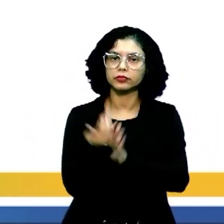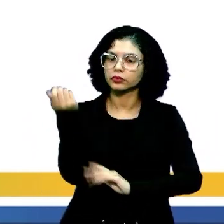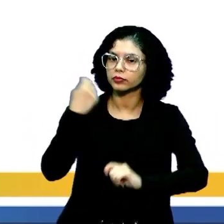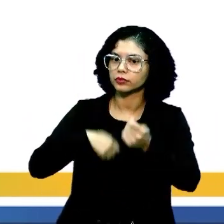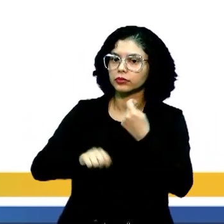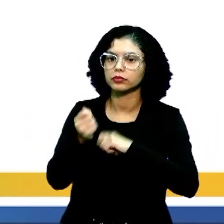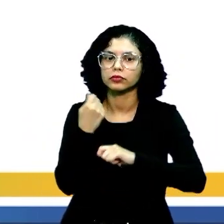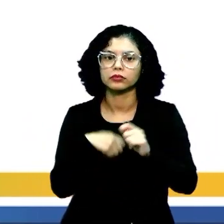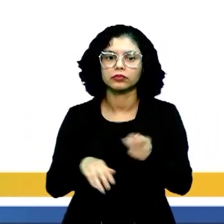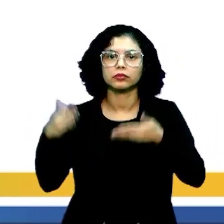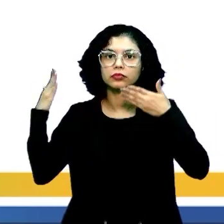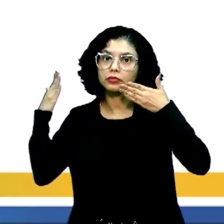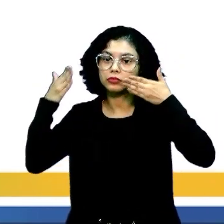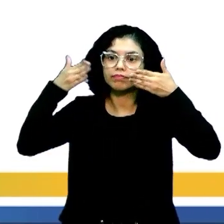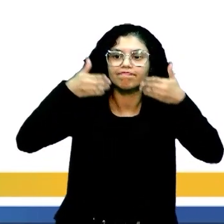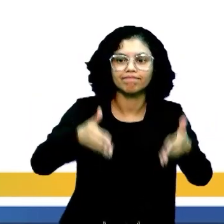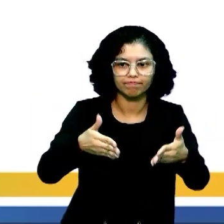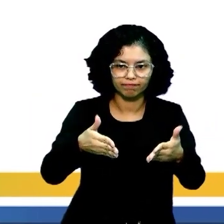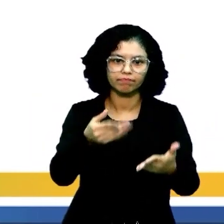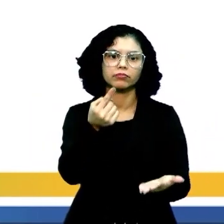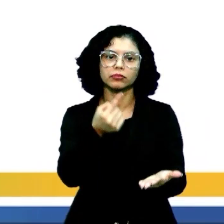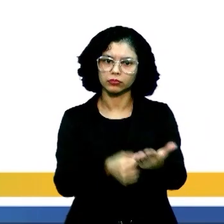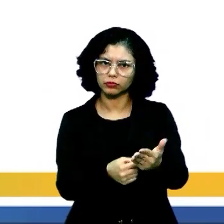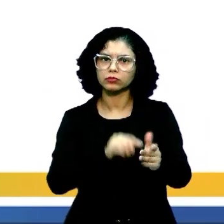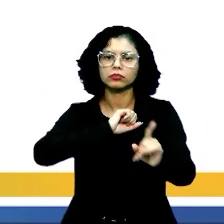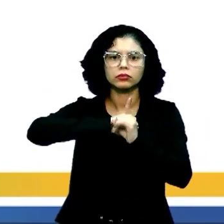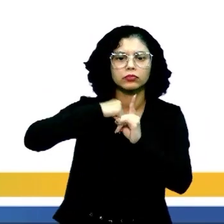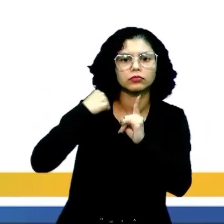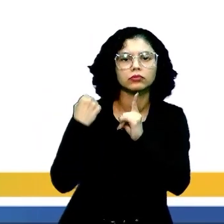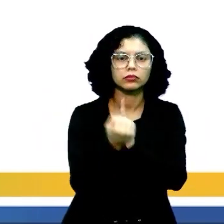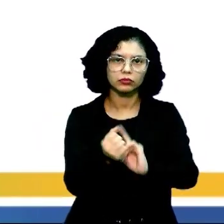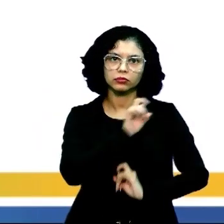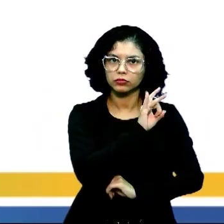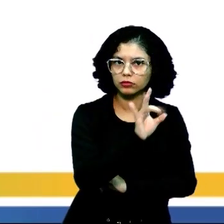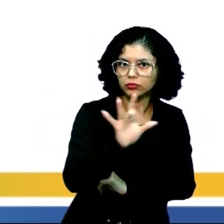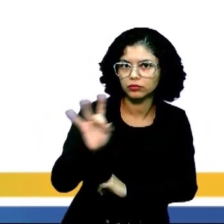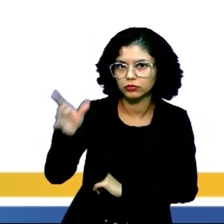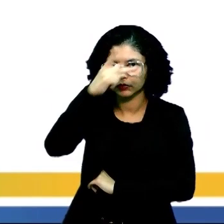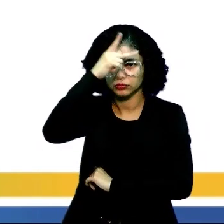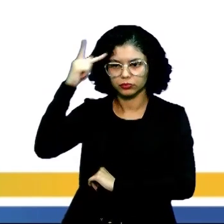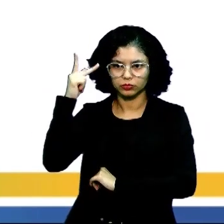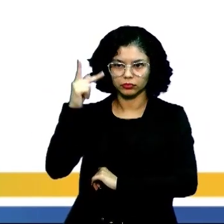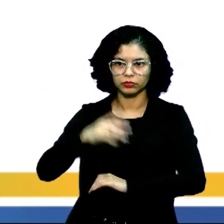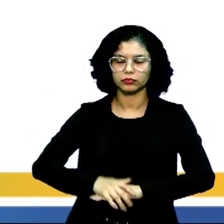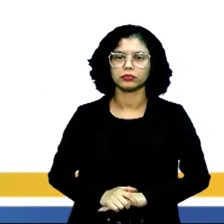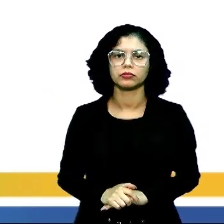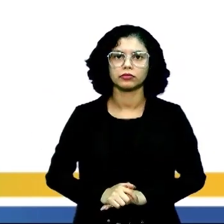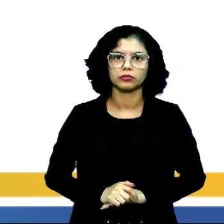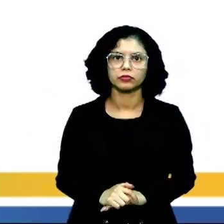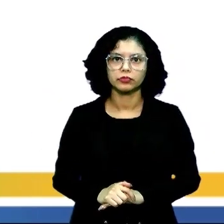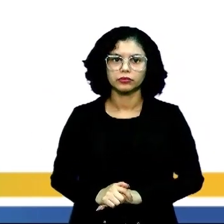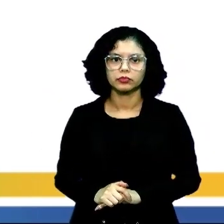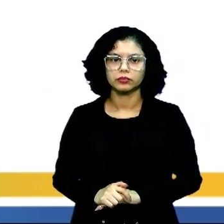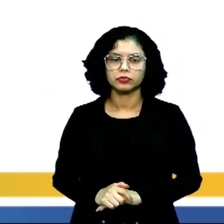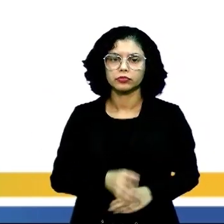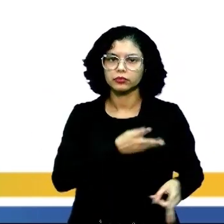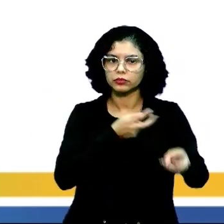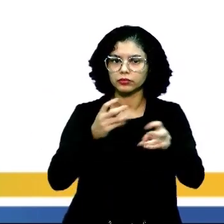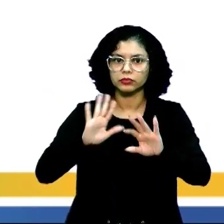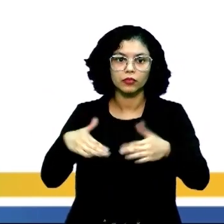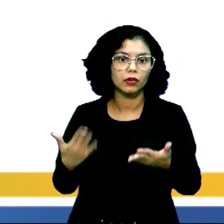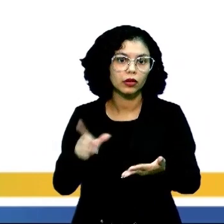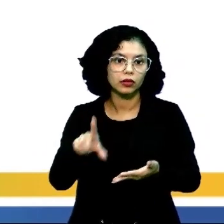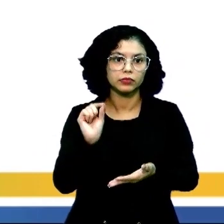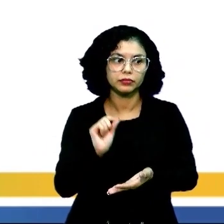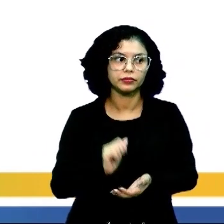compreende a produção econômica, determina a condição social do indivíduo. Vamos observar qual a